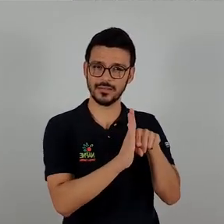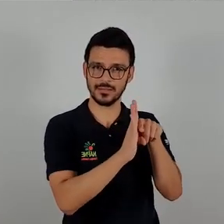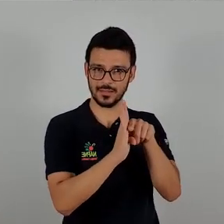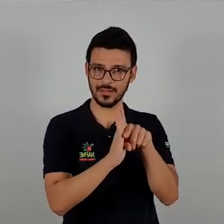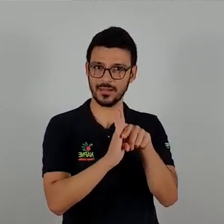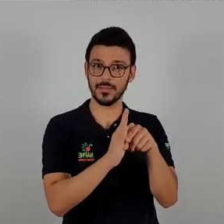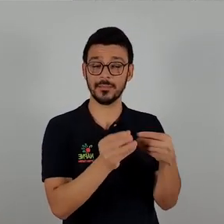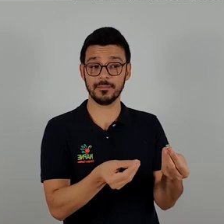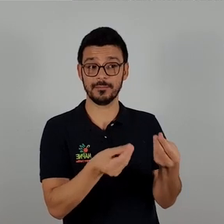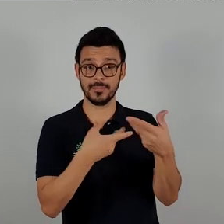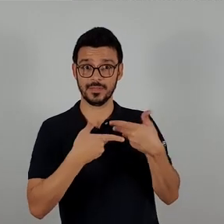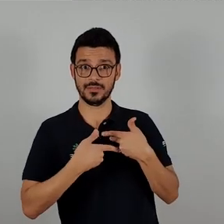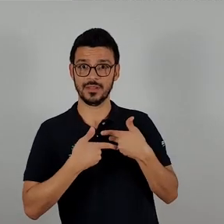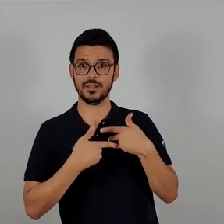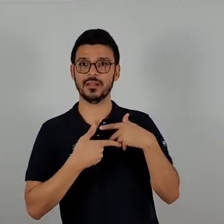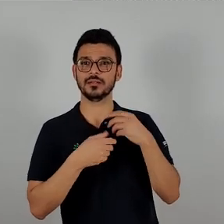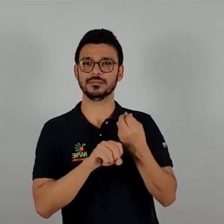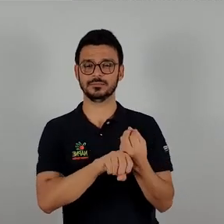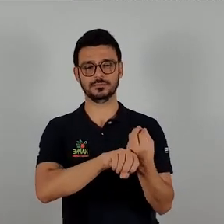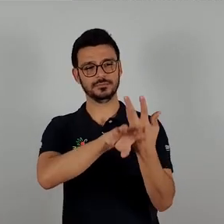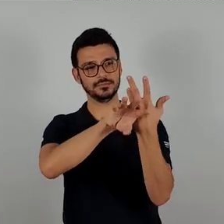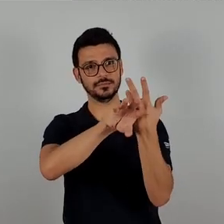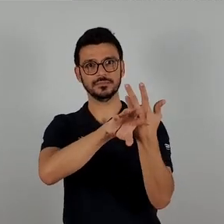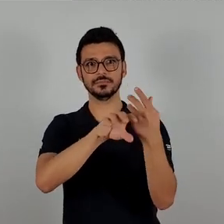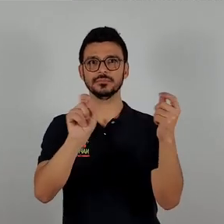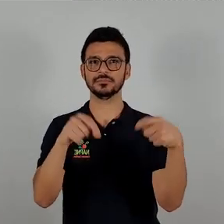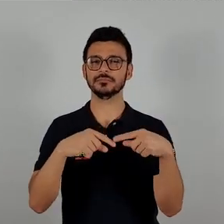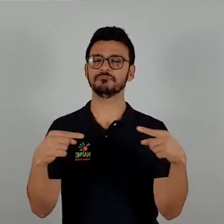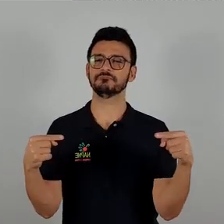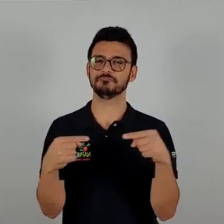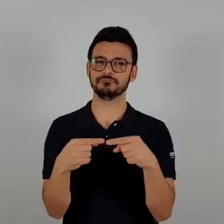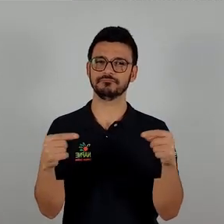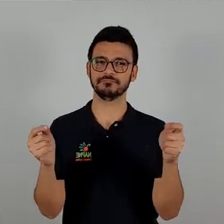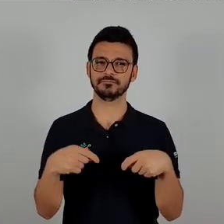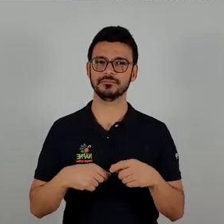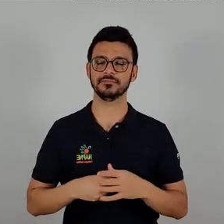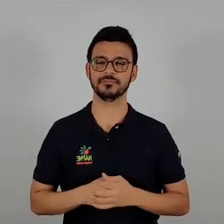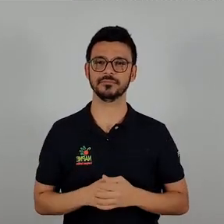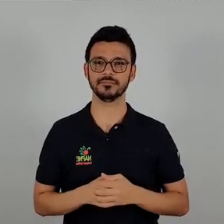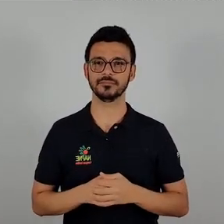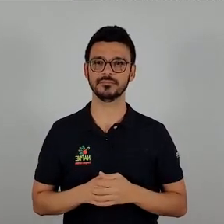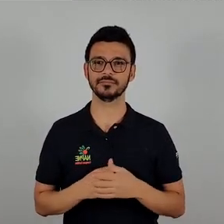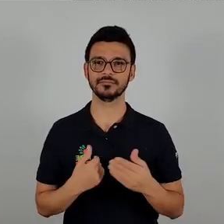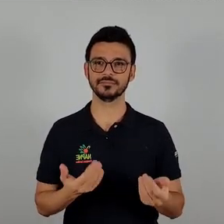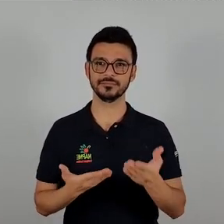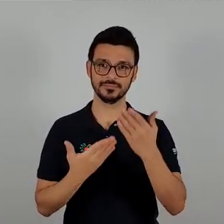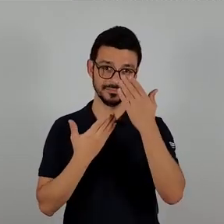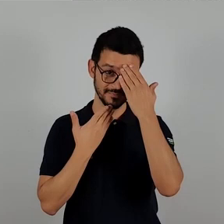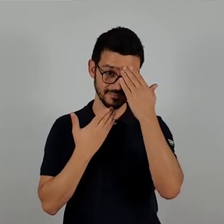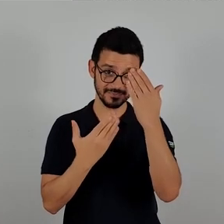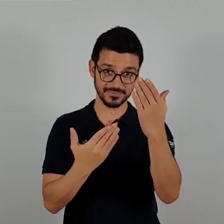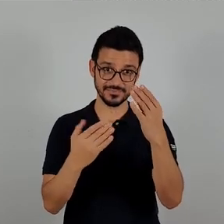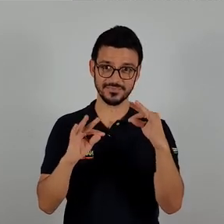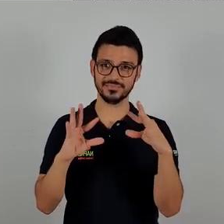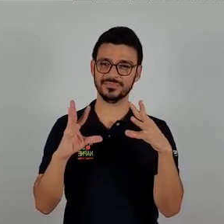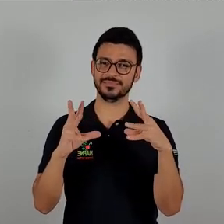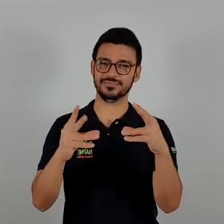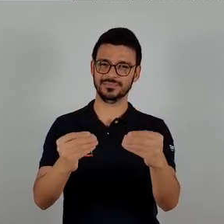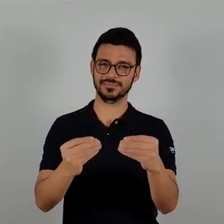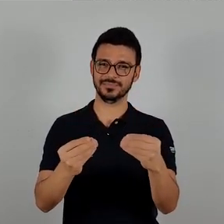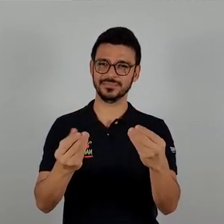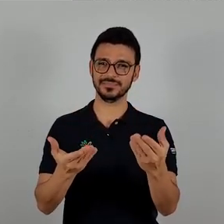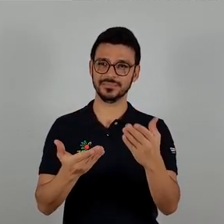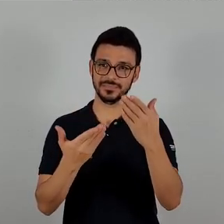aqui, ó, muito interessante como os tratamentos são muito mais versáteis e efetivos. Né? Agradecendo a palestra, a Maria